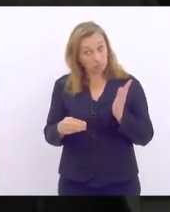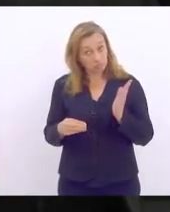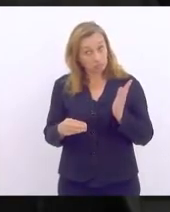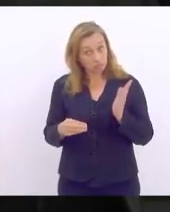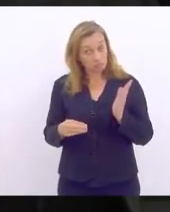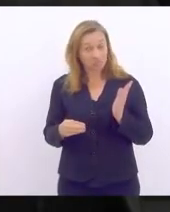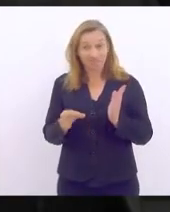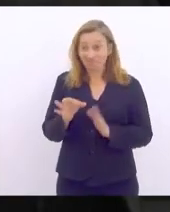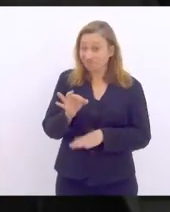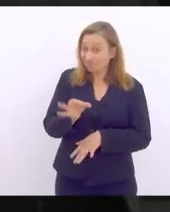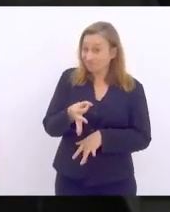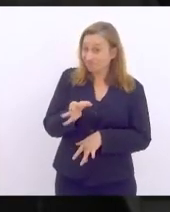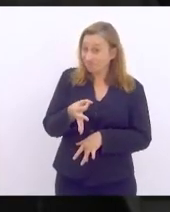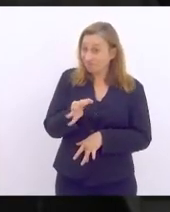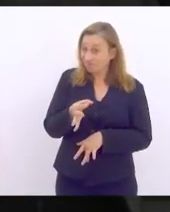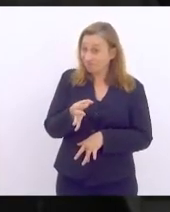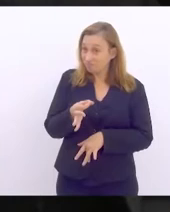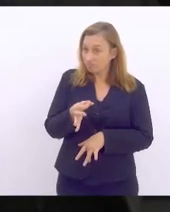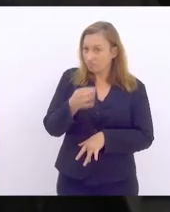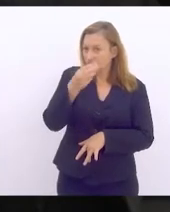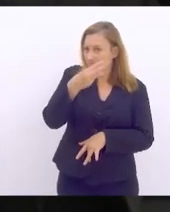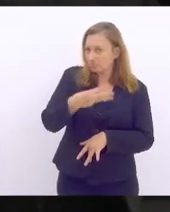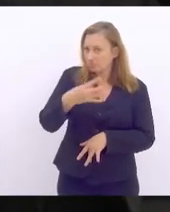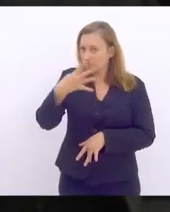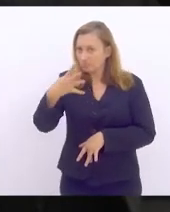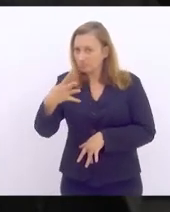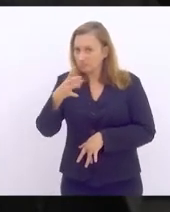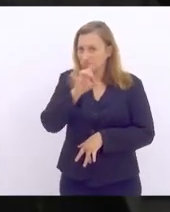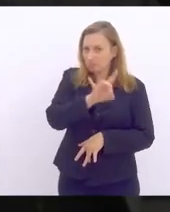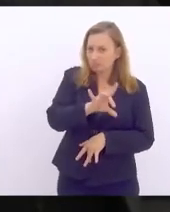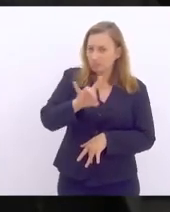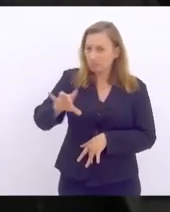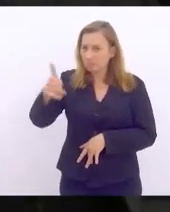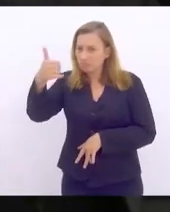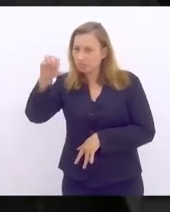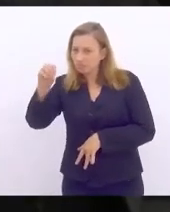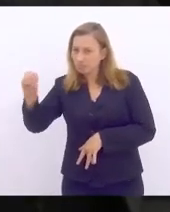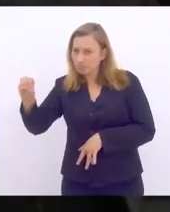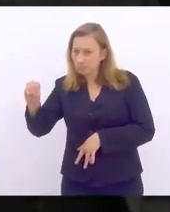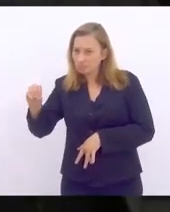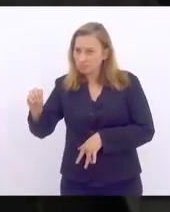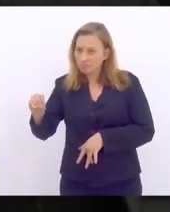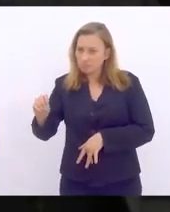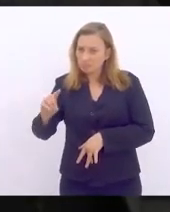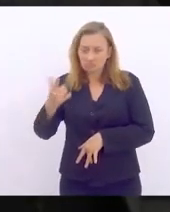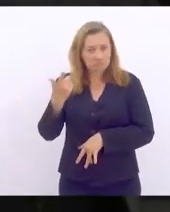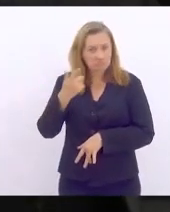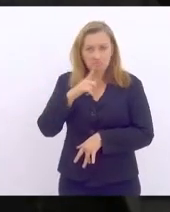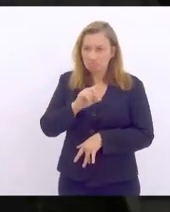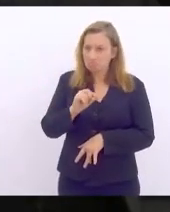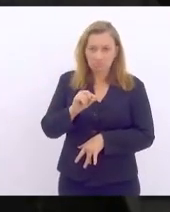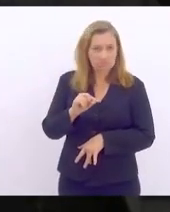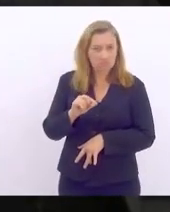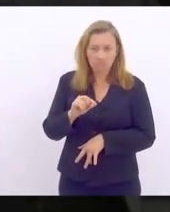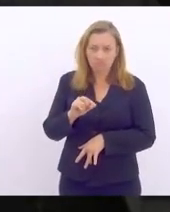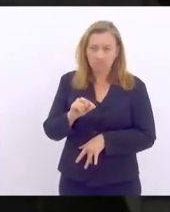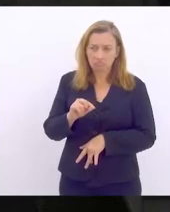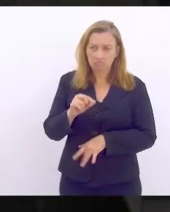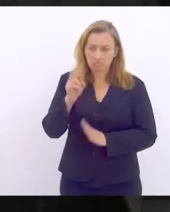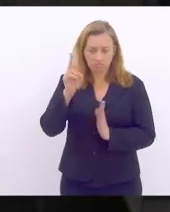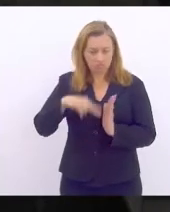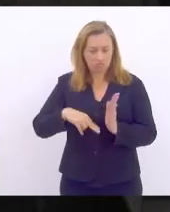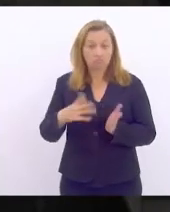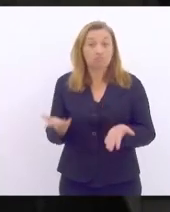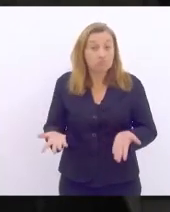praticamente 34 em cada 100 não atingiram esse objetivo